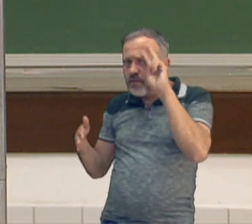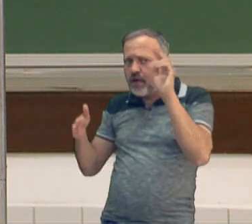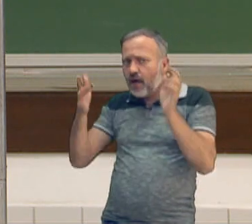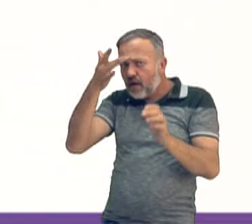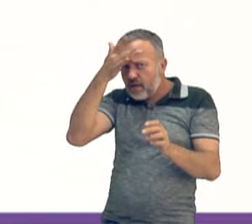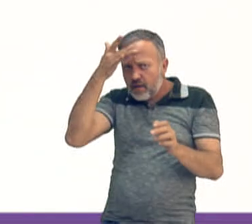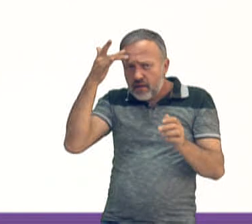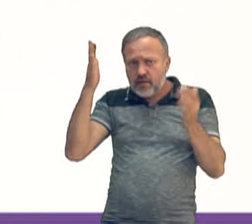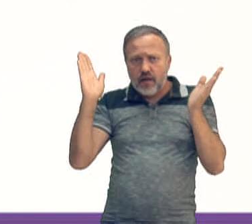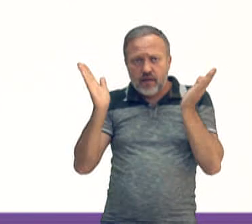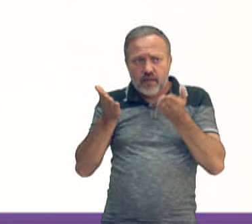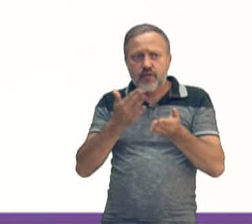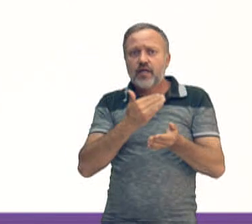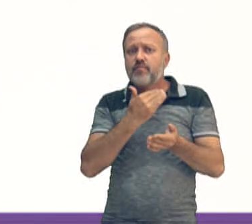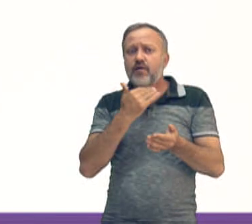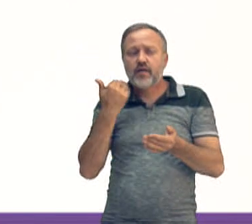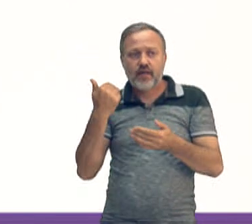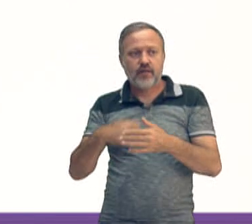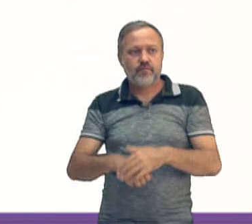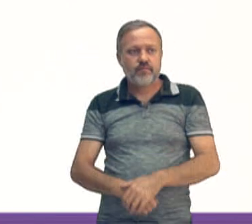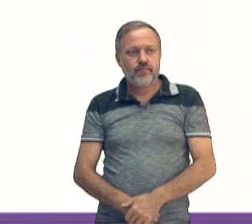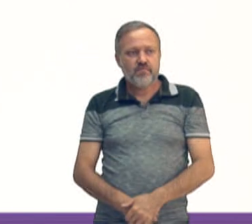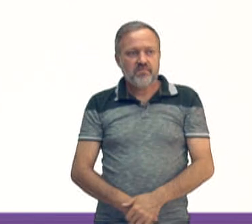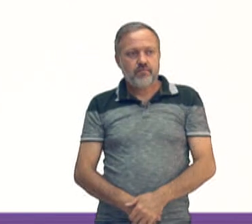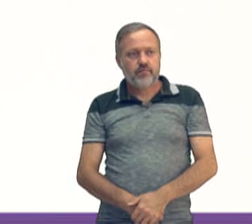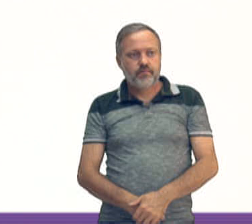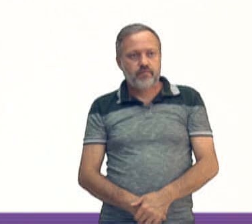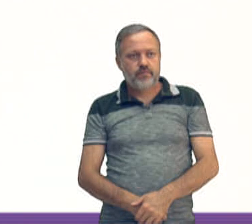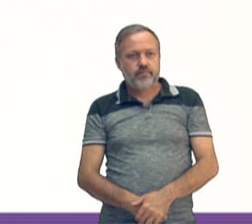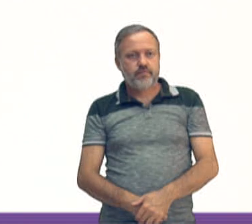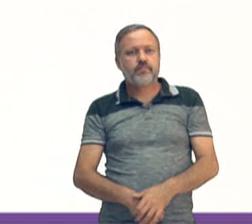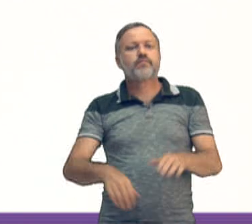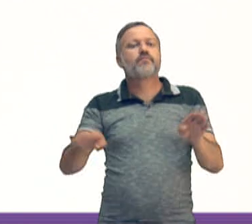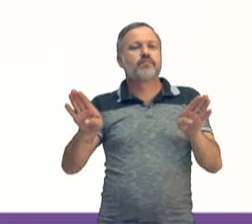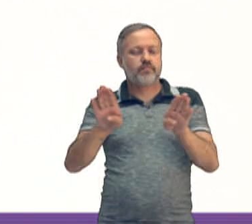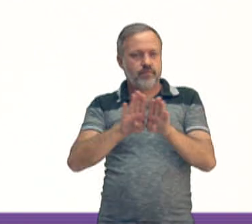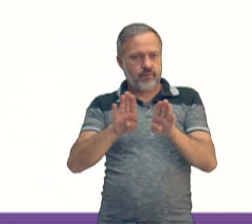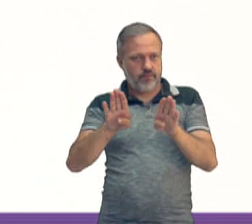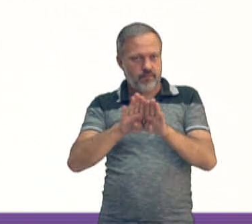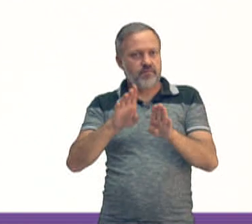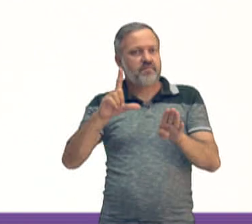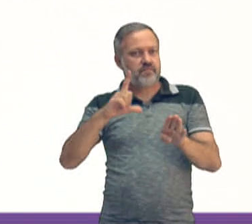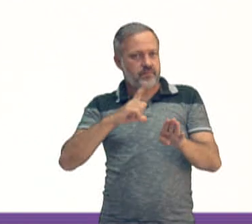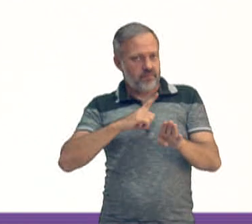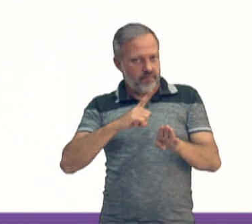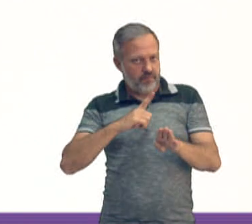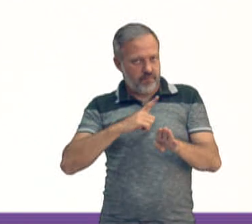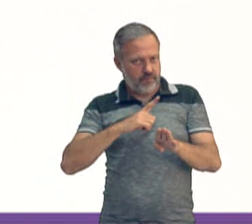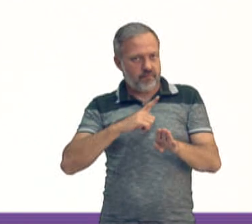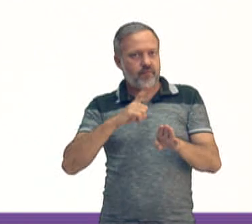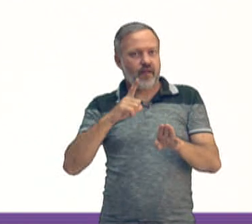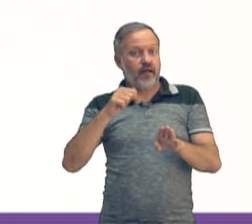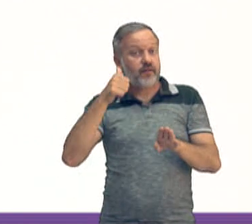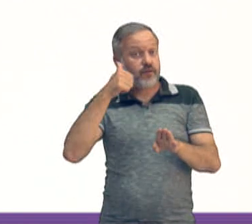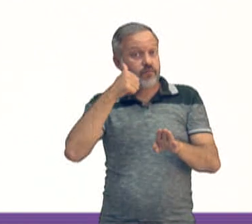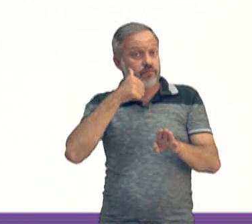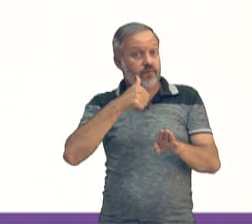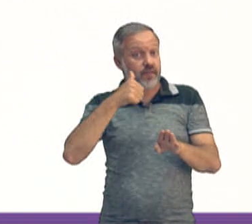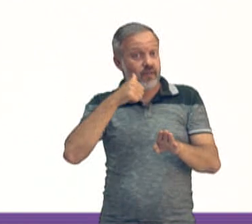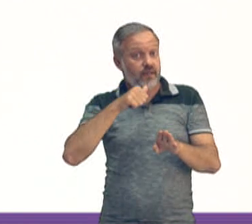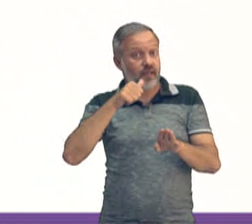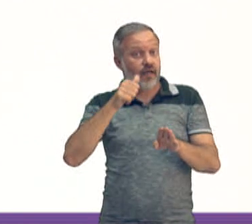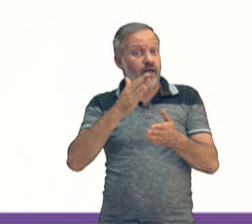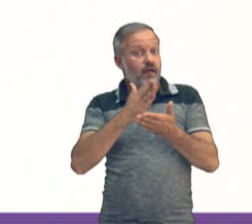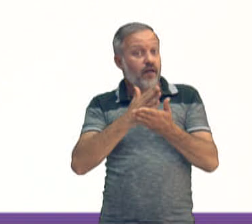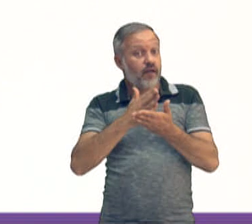o rito de passagem das meninas que vão ser iniciadas na vida adulta também fazem parte deste ritual. Além do